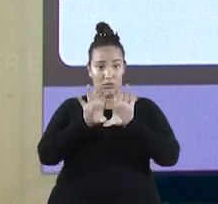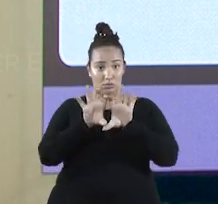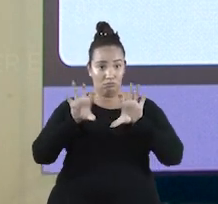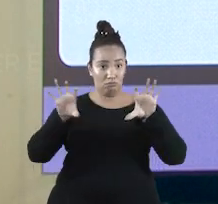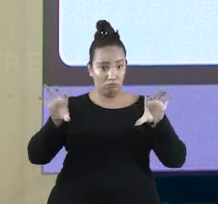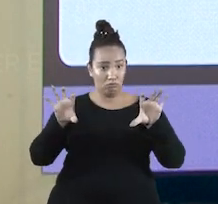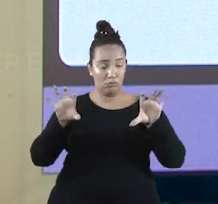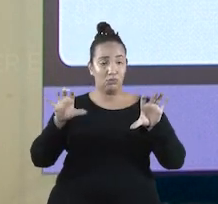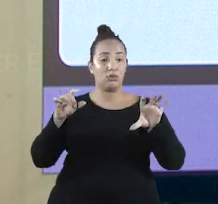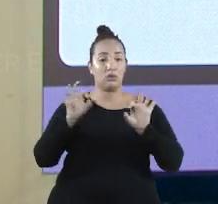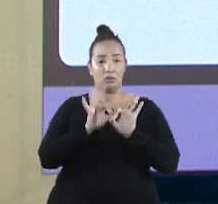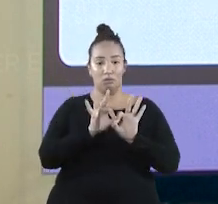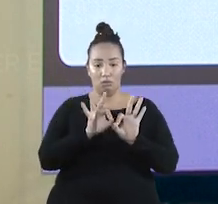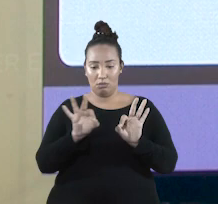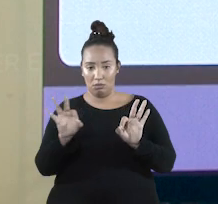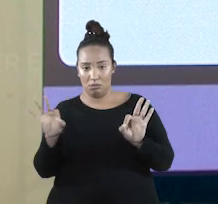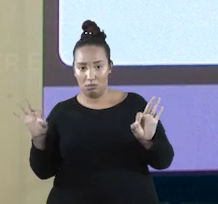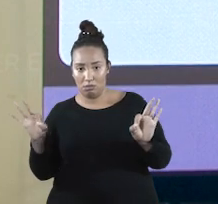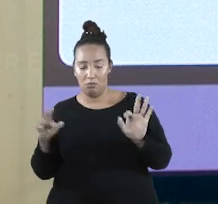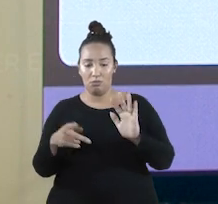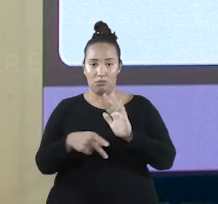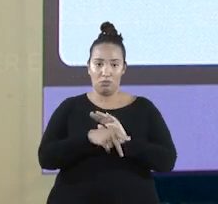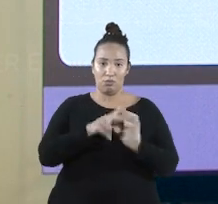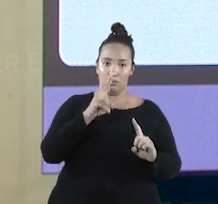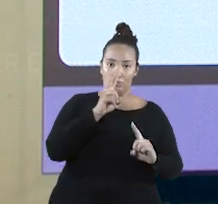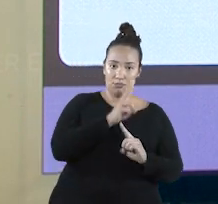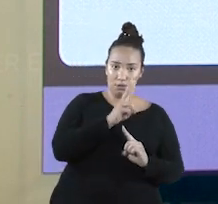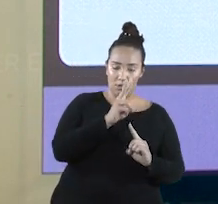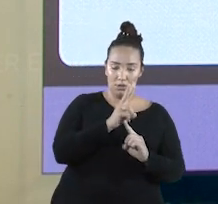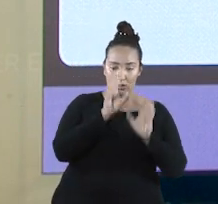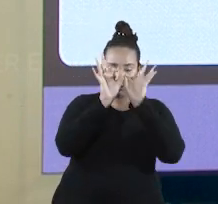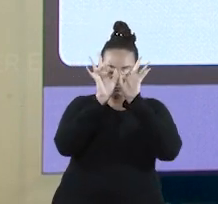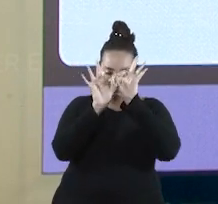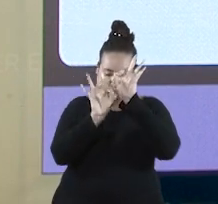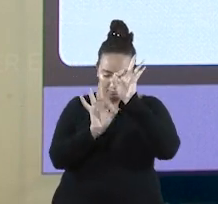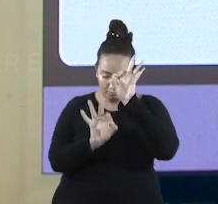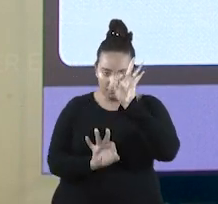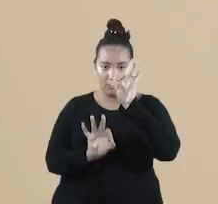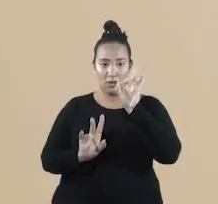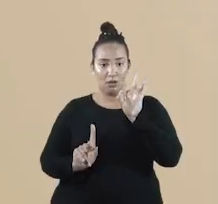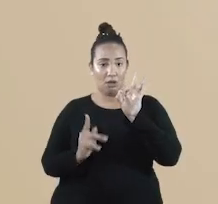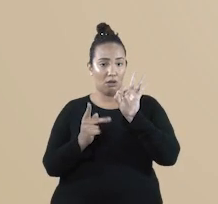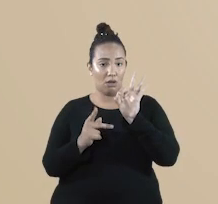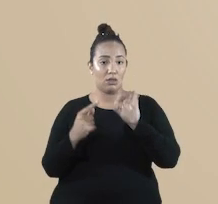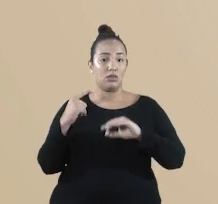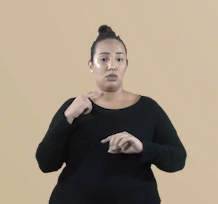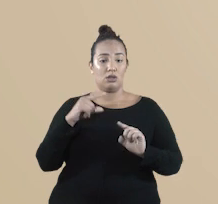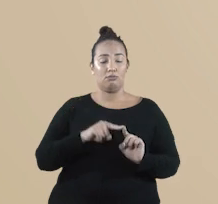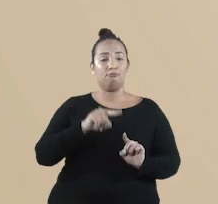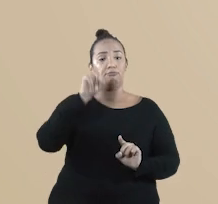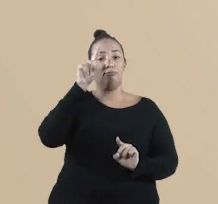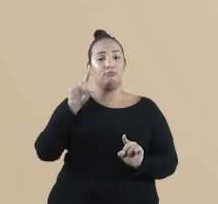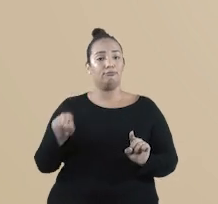dois, com o segmento de reta que sai do seu vértice e é perpendicular à hipotenusa, obtemos